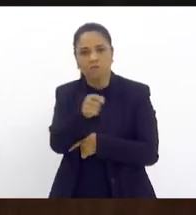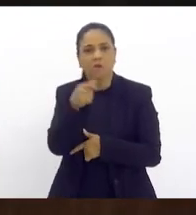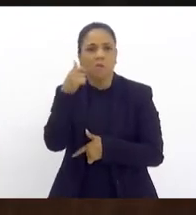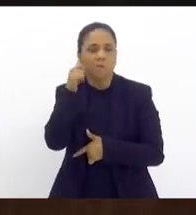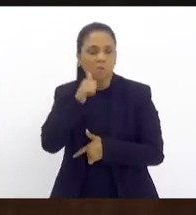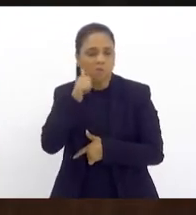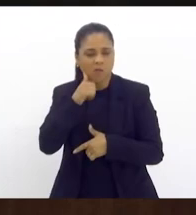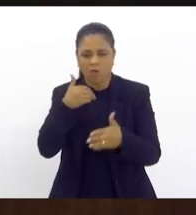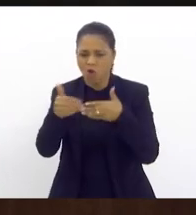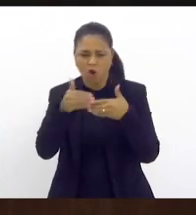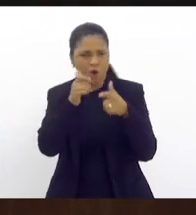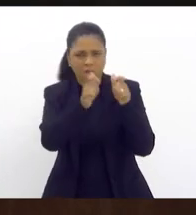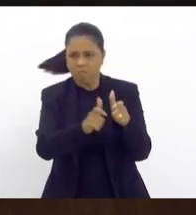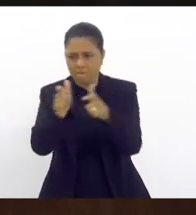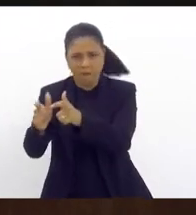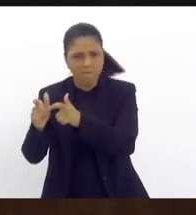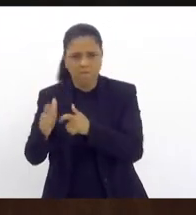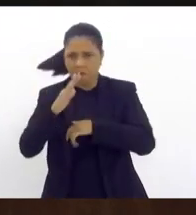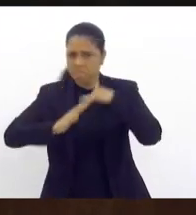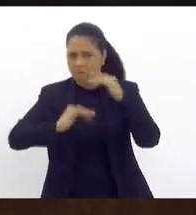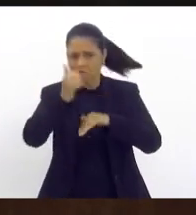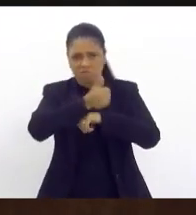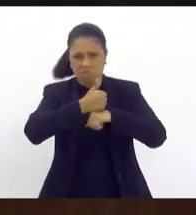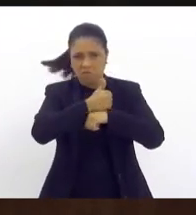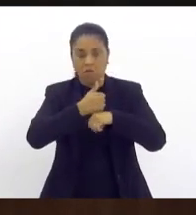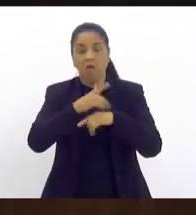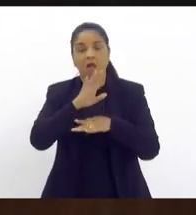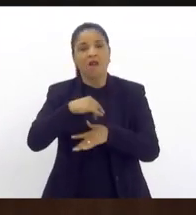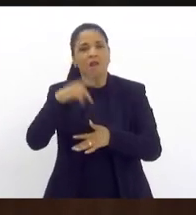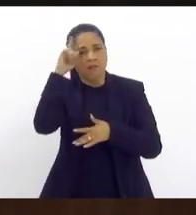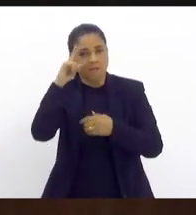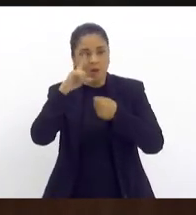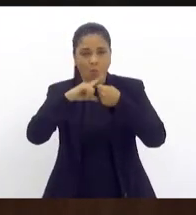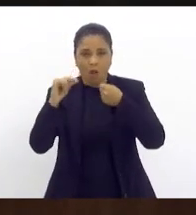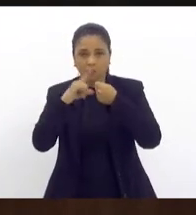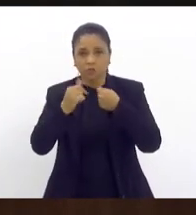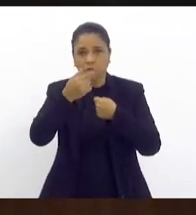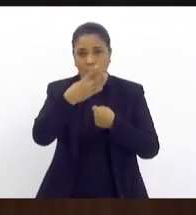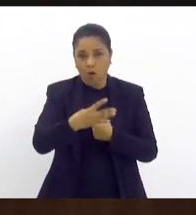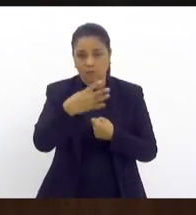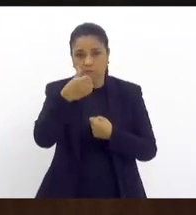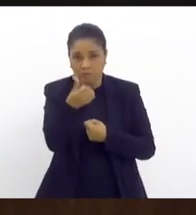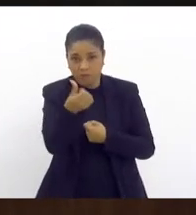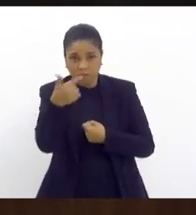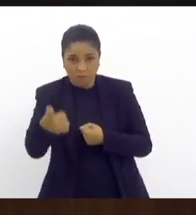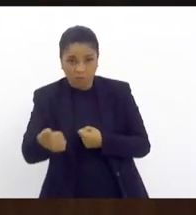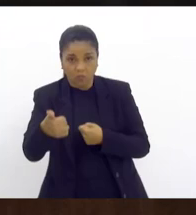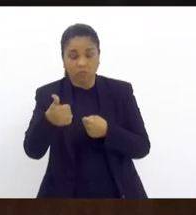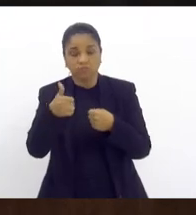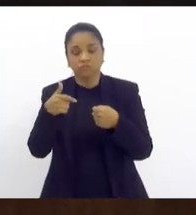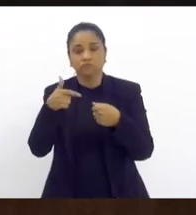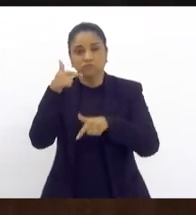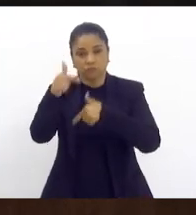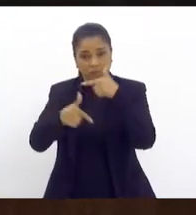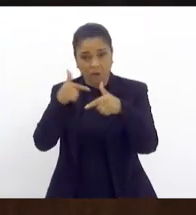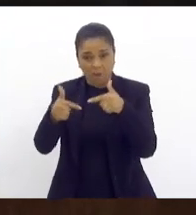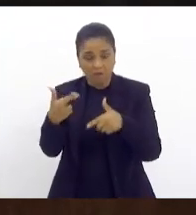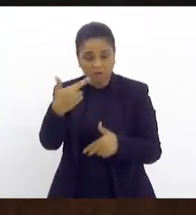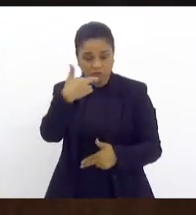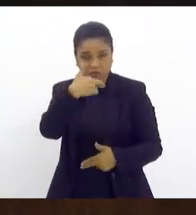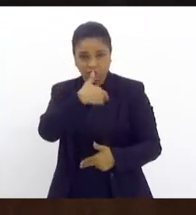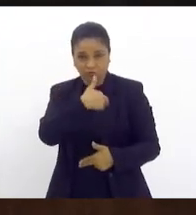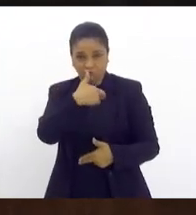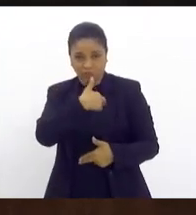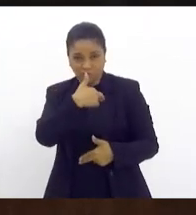quiser e Vale lembrar né que o artigo 461 da consolidação das leis de trabalho de Getúlio Vargas